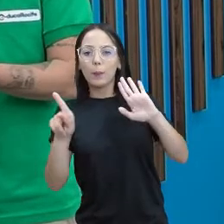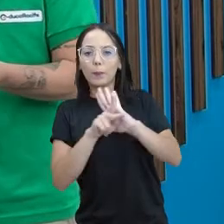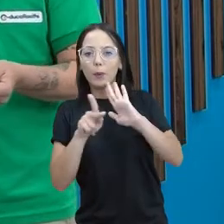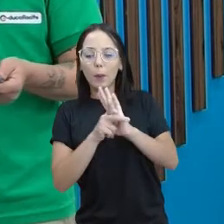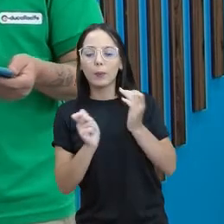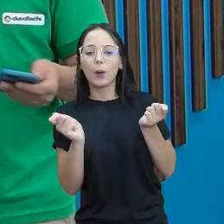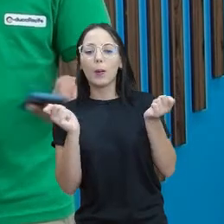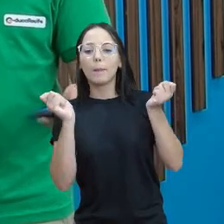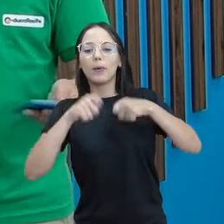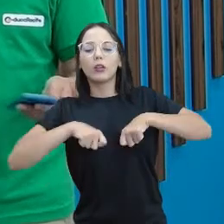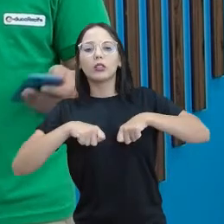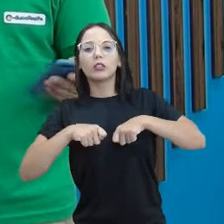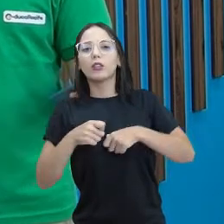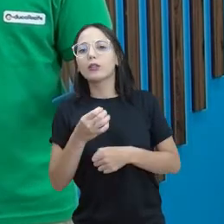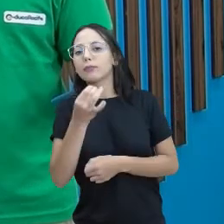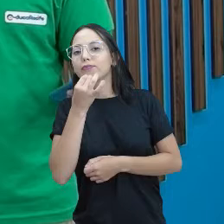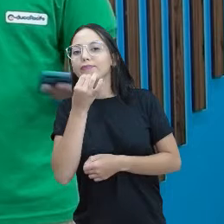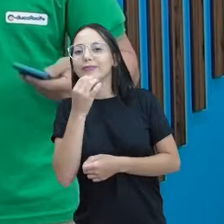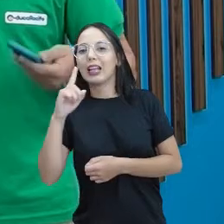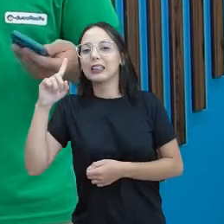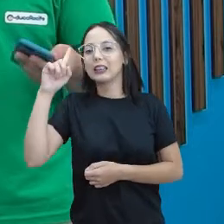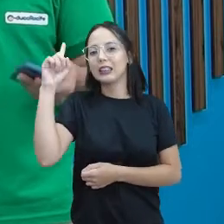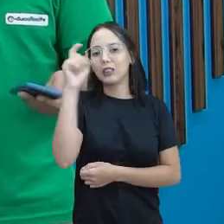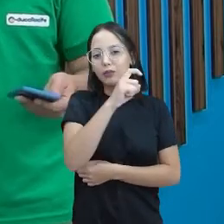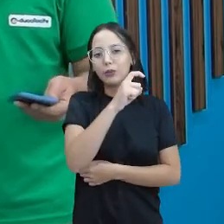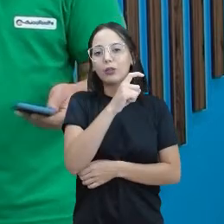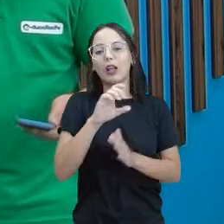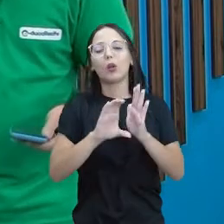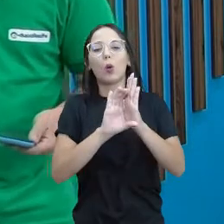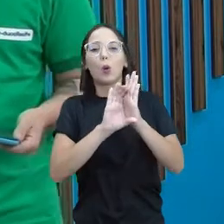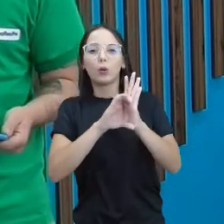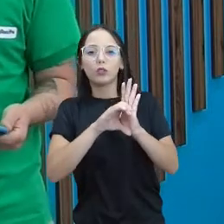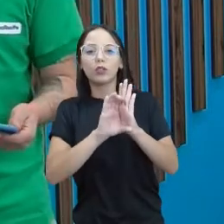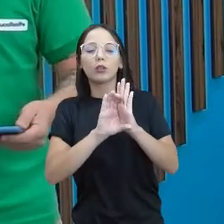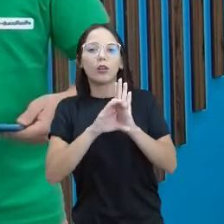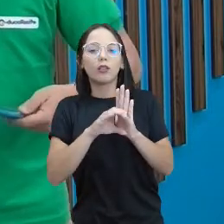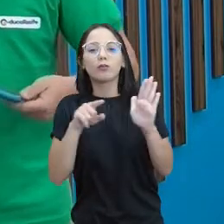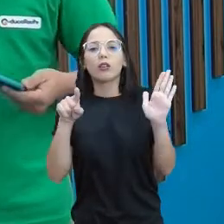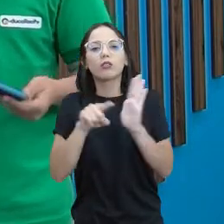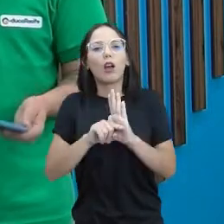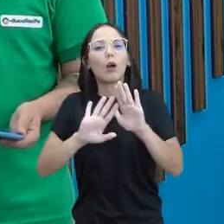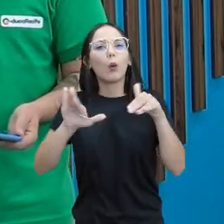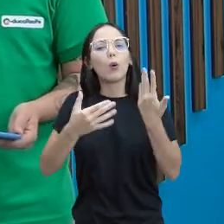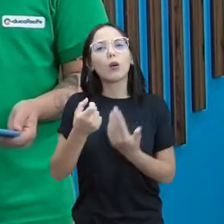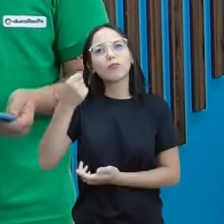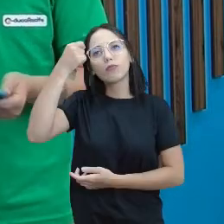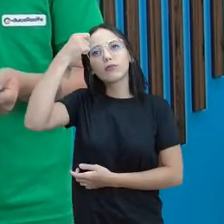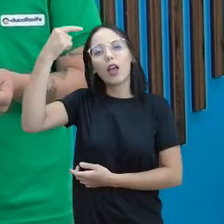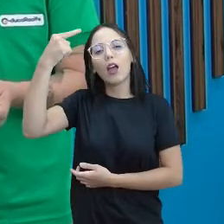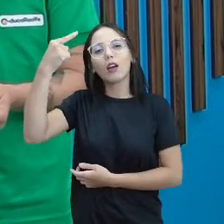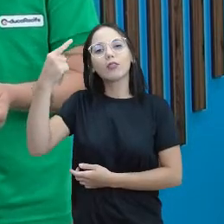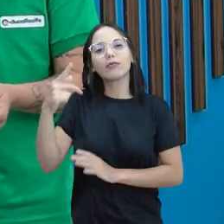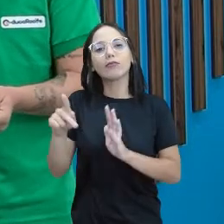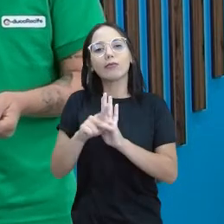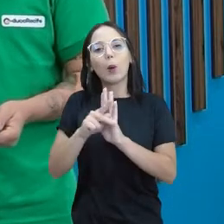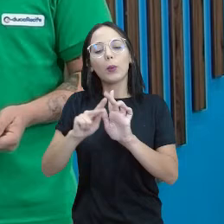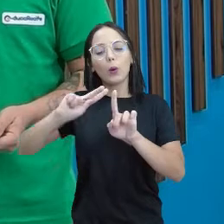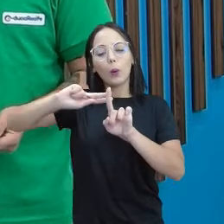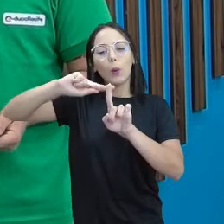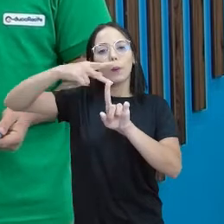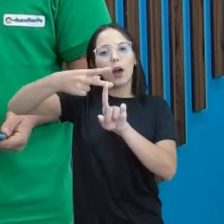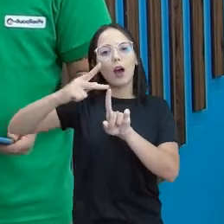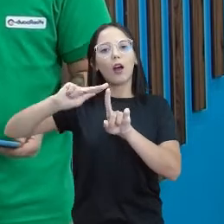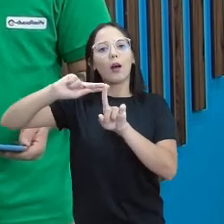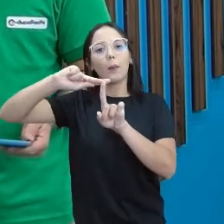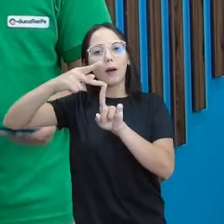potenciação, ela acaba tendo uma dificuldade conceitual, né? Então, qual é a ideia que a gente tem de uma potenciação